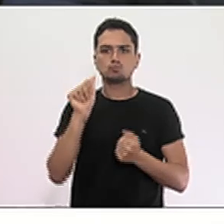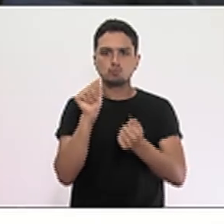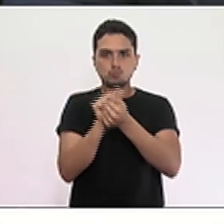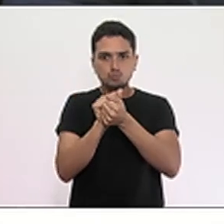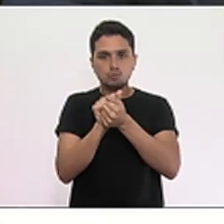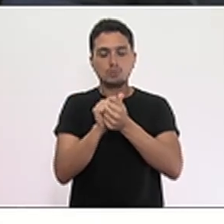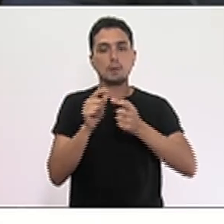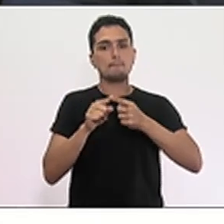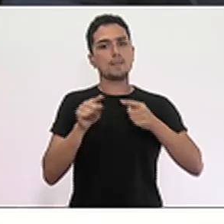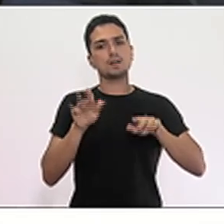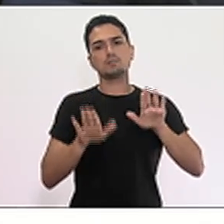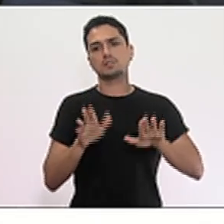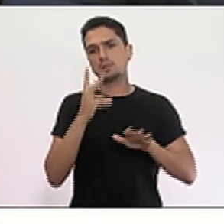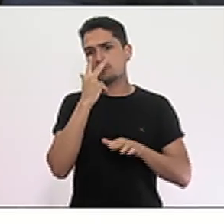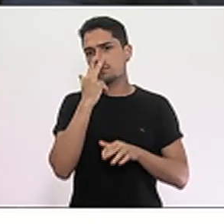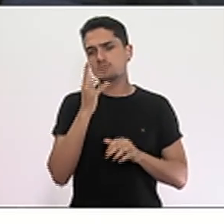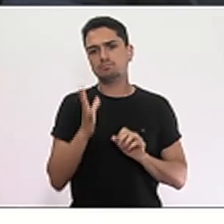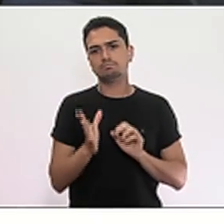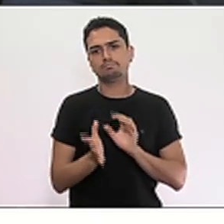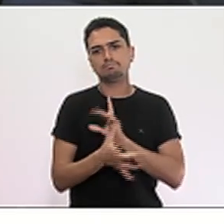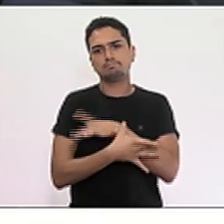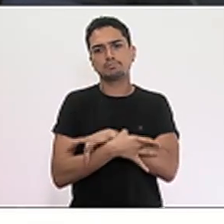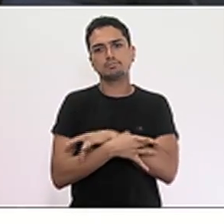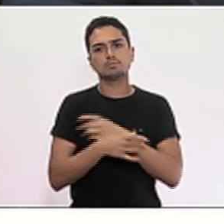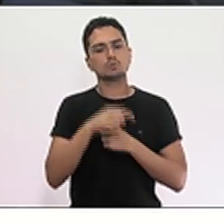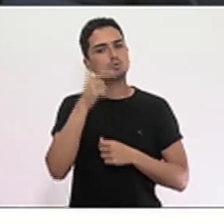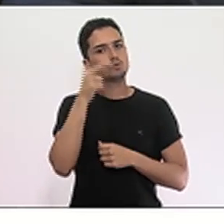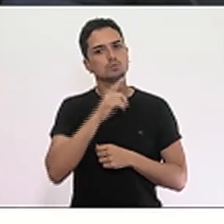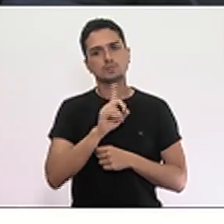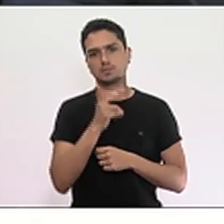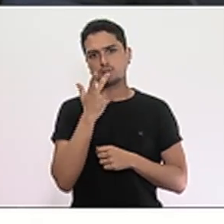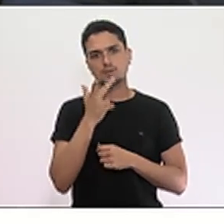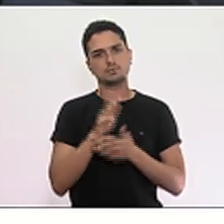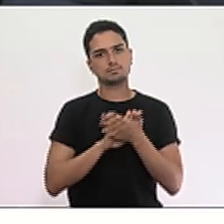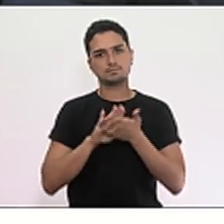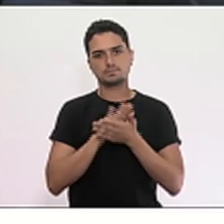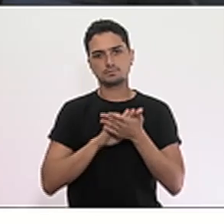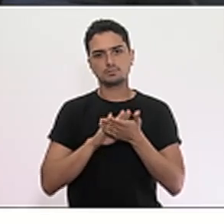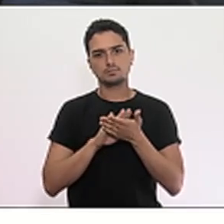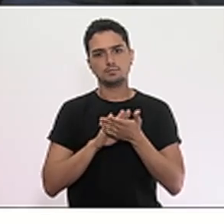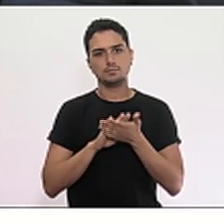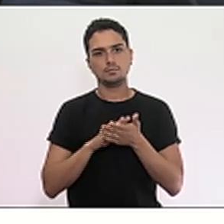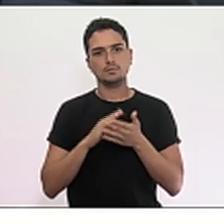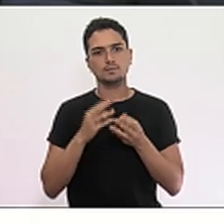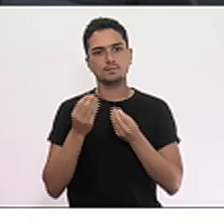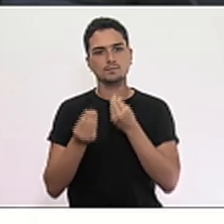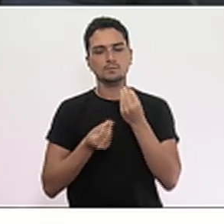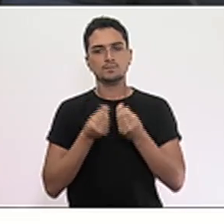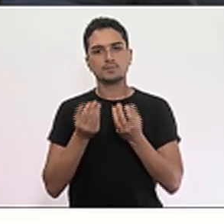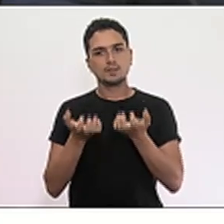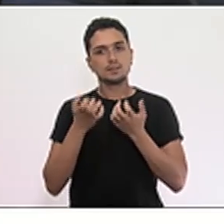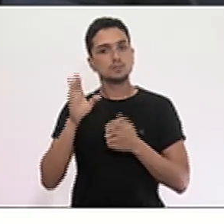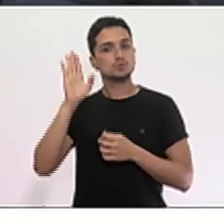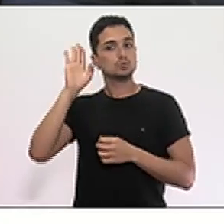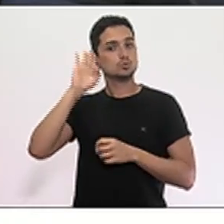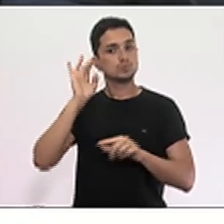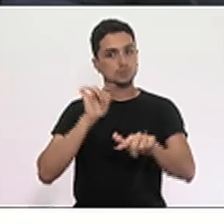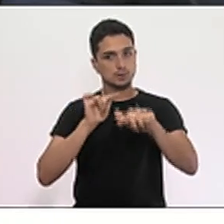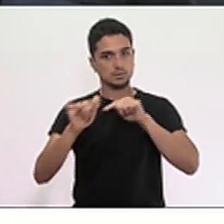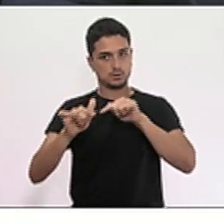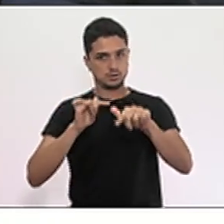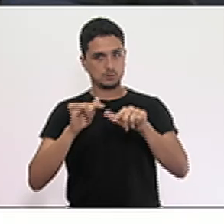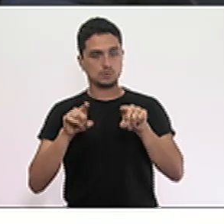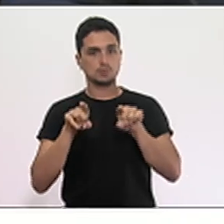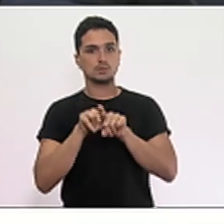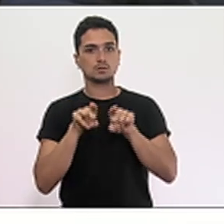queremos uma empresa democrática que escute a população, escute o parlamento e escute os trabalhadores. Nós vamos